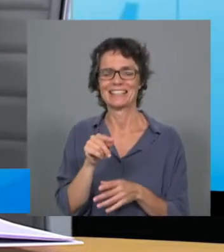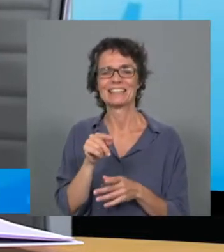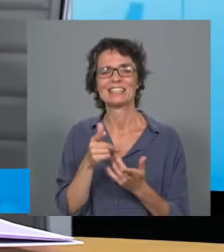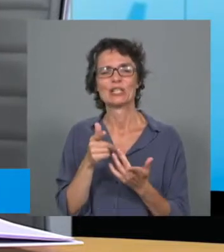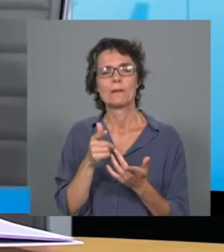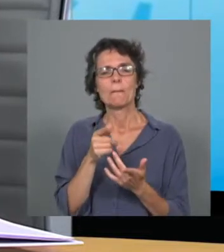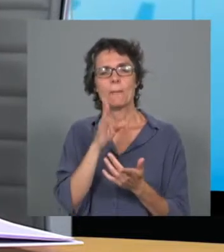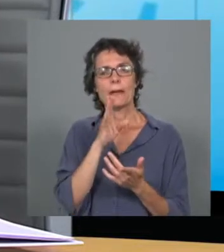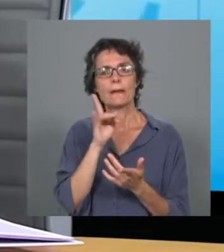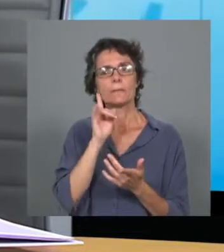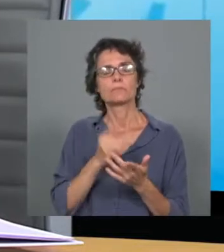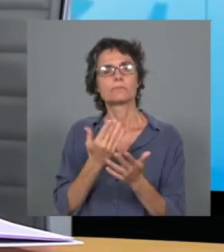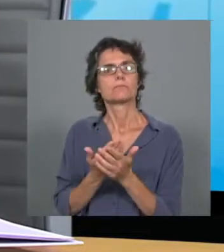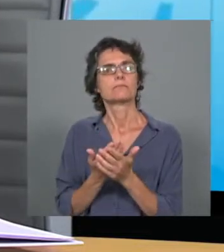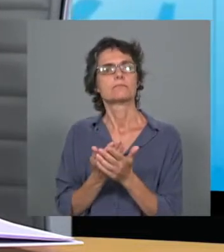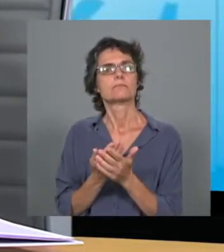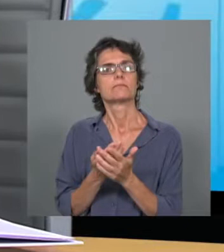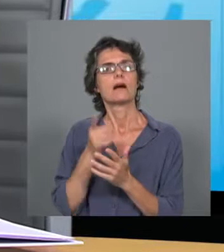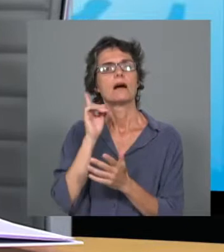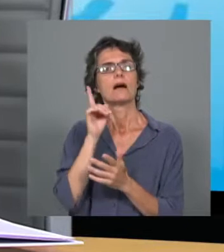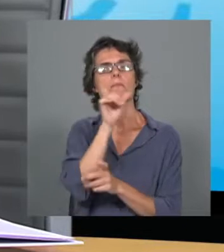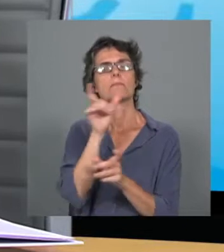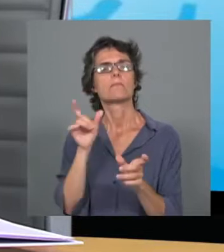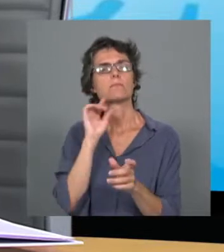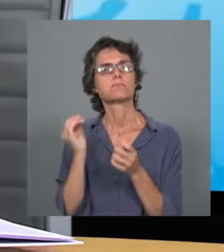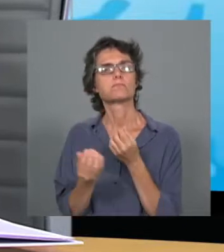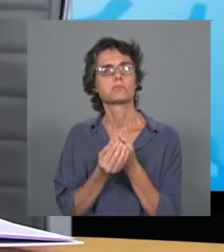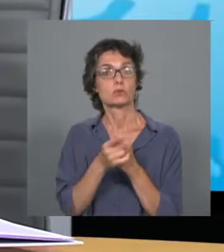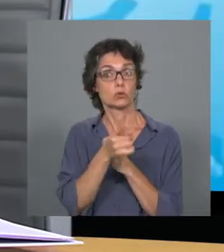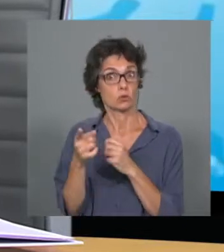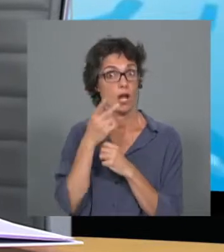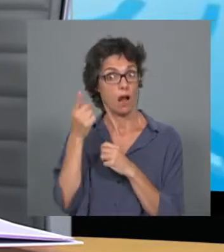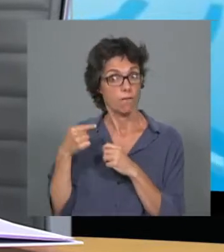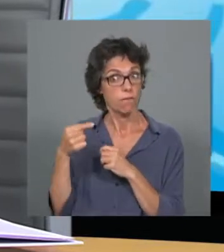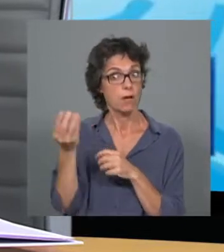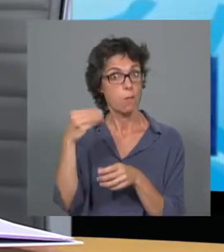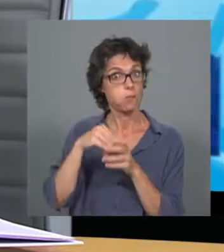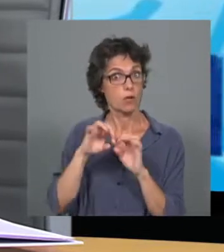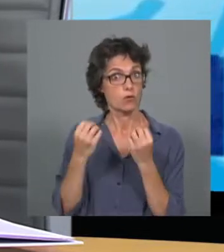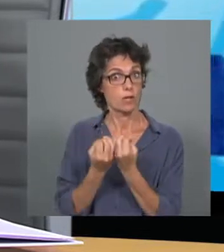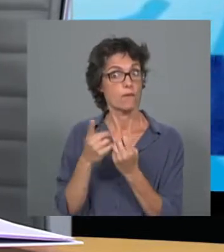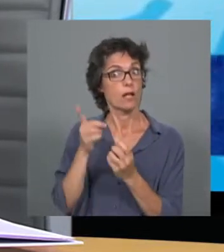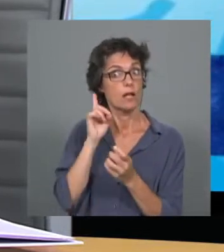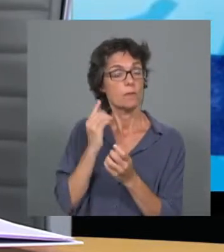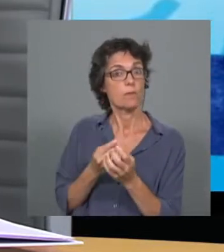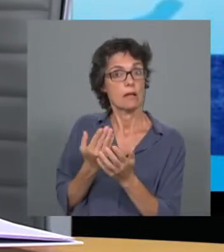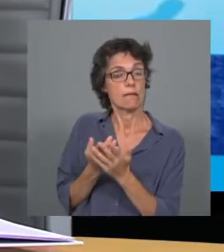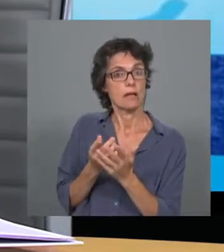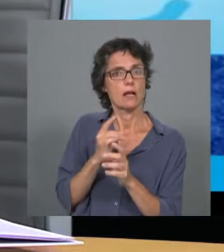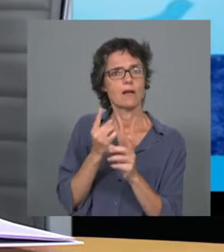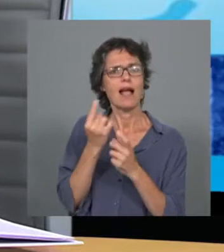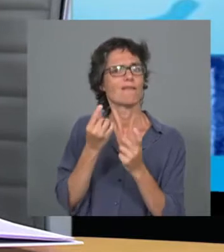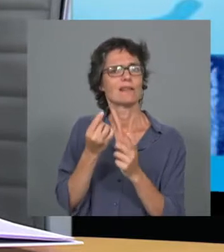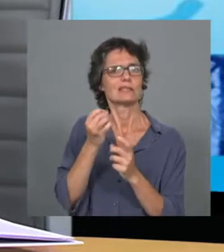importância dos idosos na vida da sociedade e à relevância que merecem e que, na maior parte das vezes, não têm. E eu penso